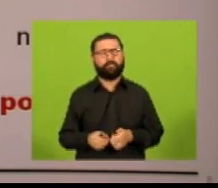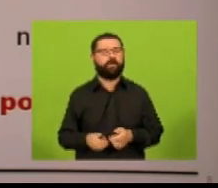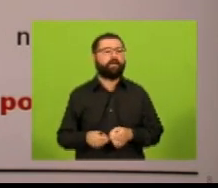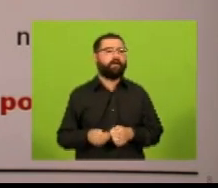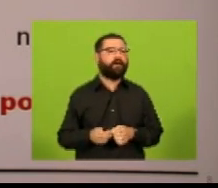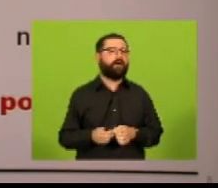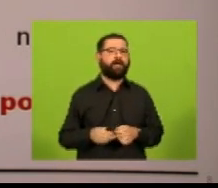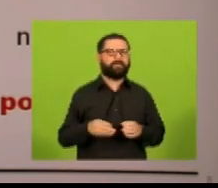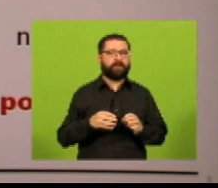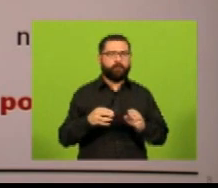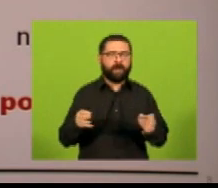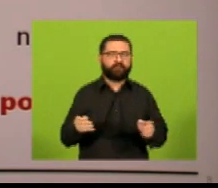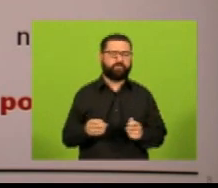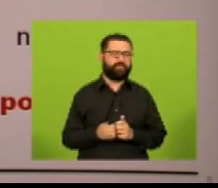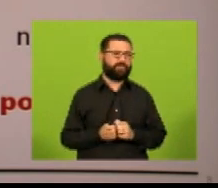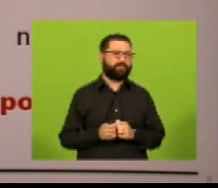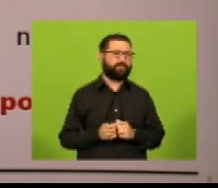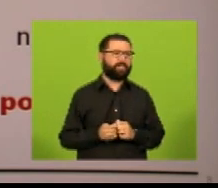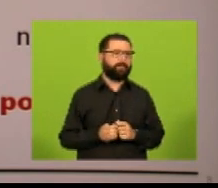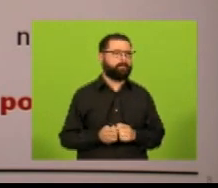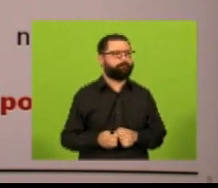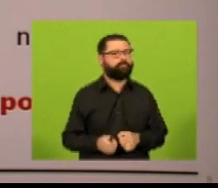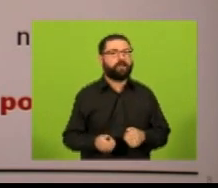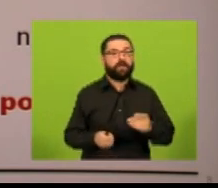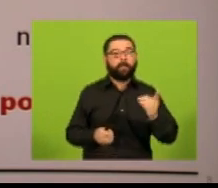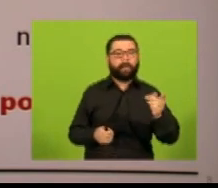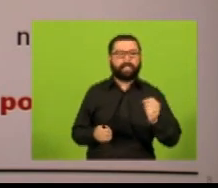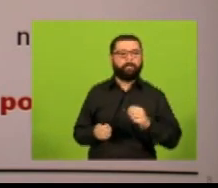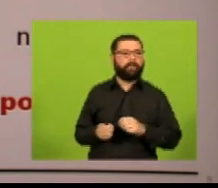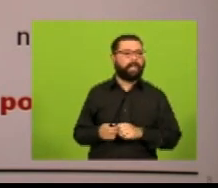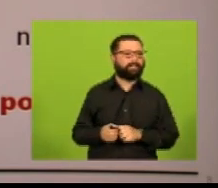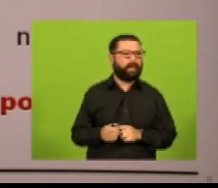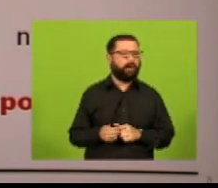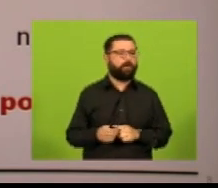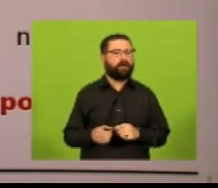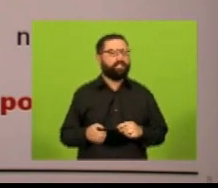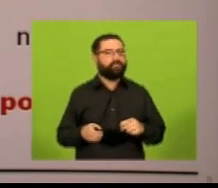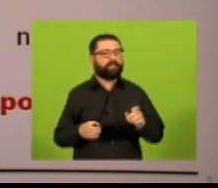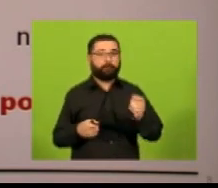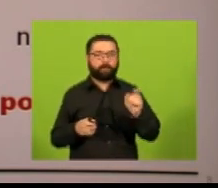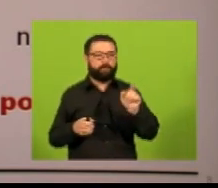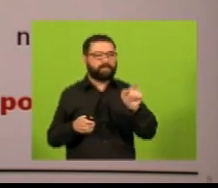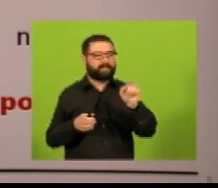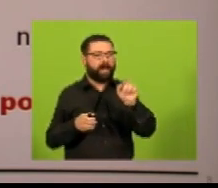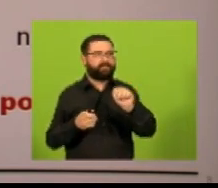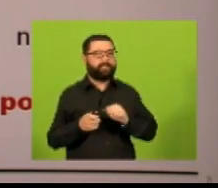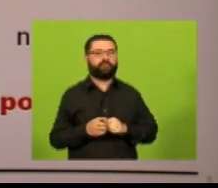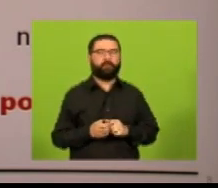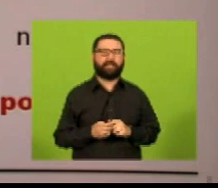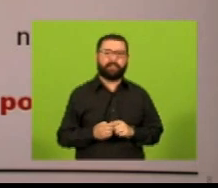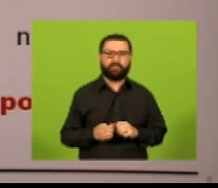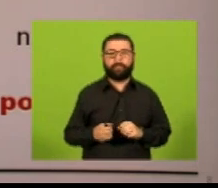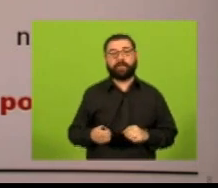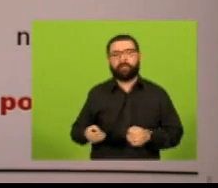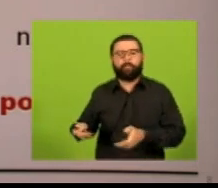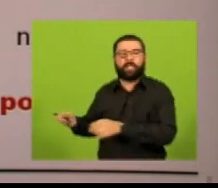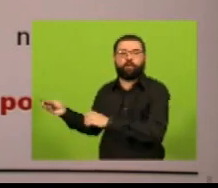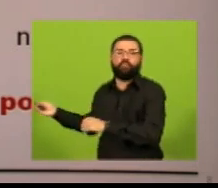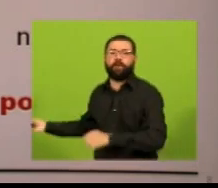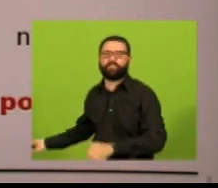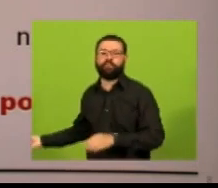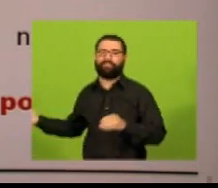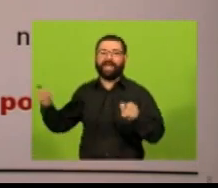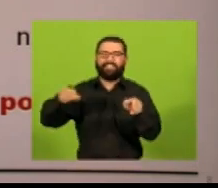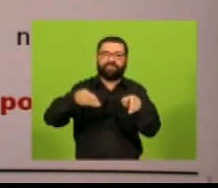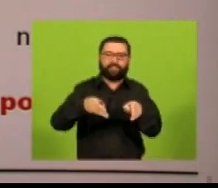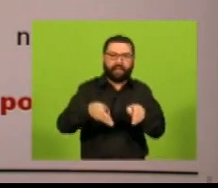estudarem. Esse é o básico que vocês têm que saber. Para terminar essa aula, nós temos alguns slides ali sobre a taxa de aplicação, porque